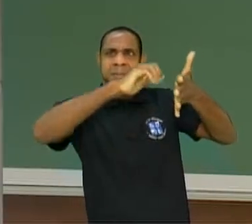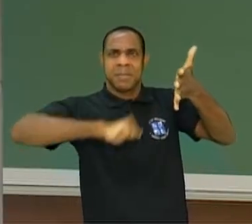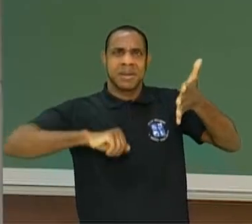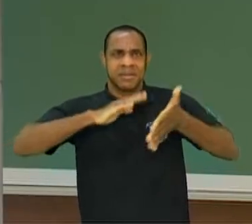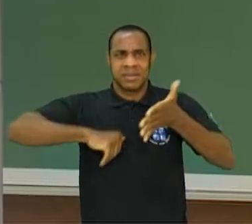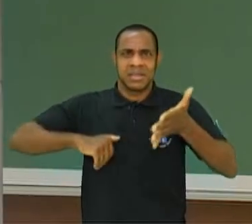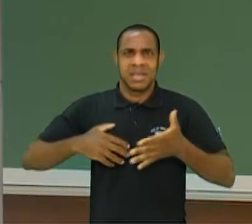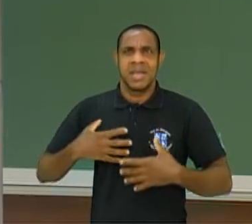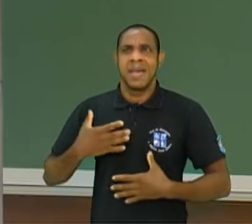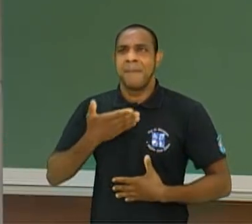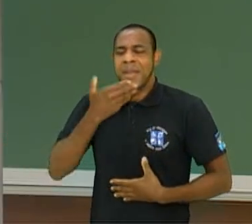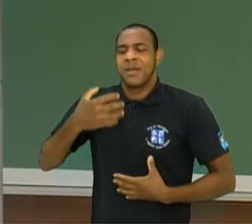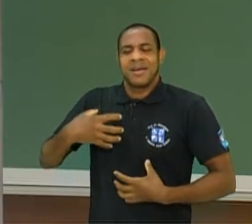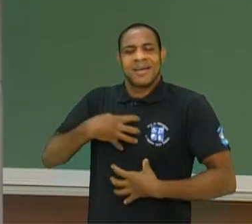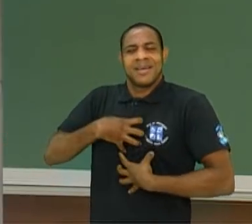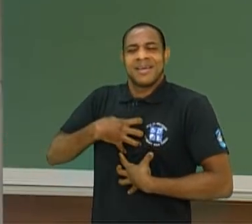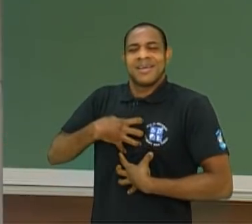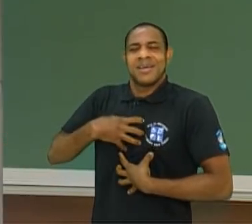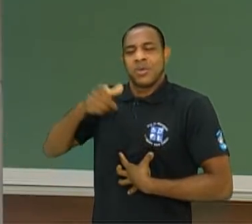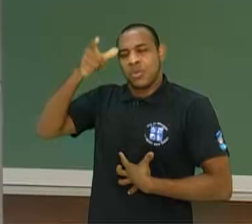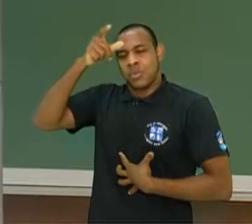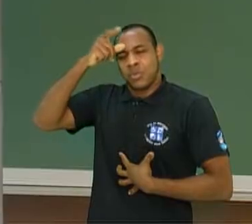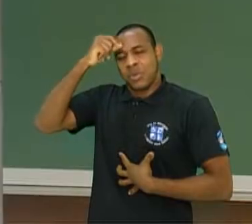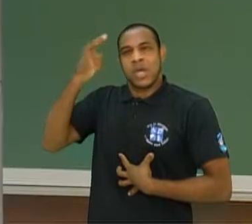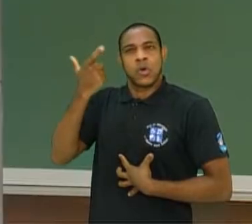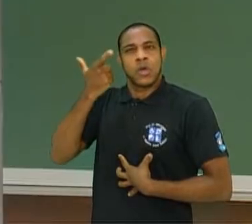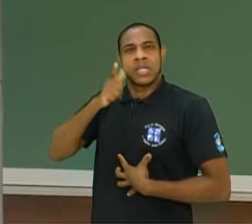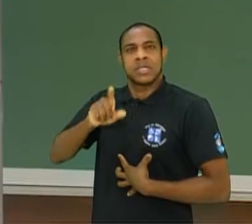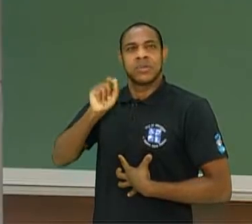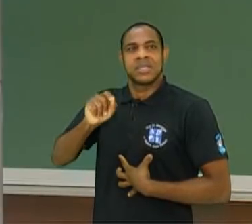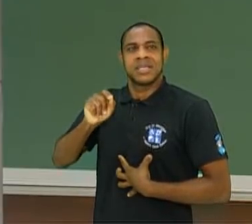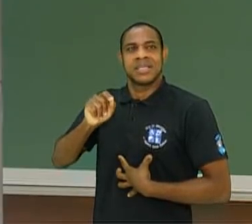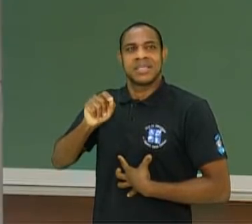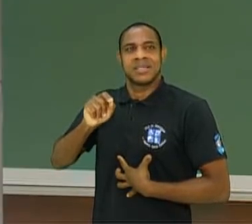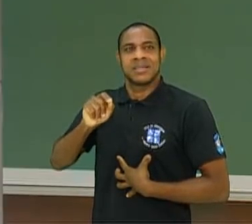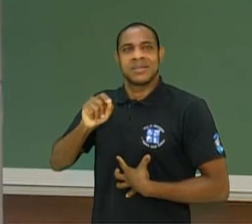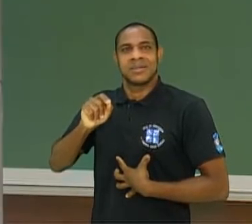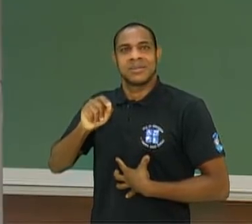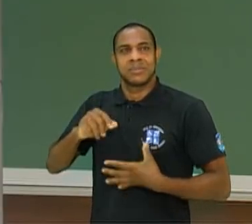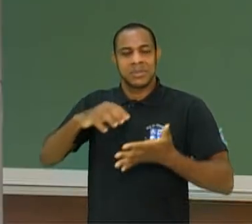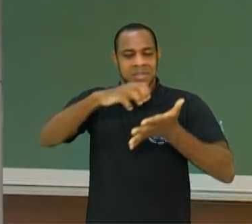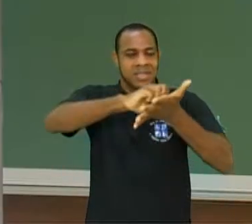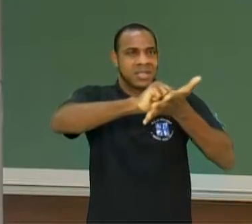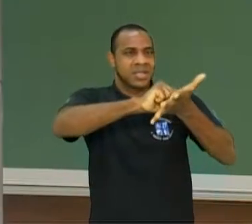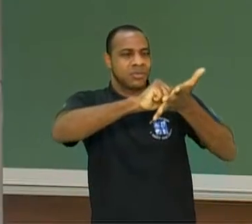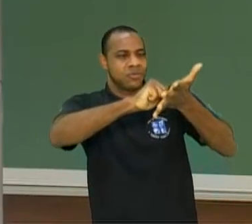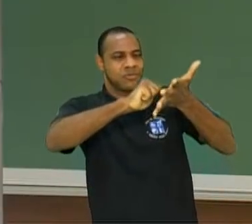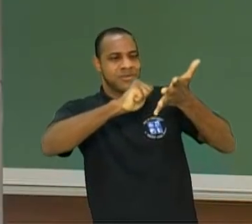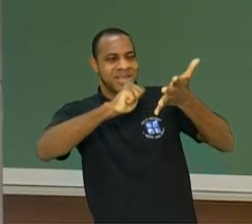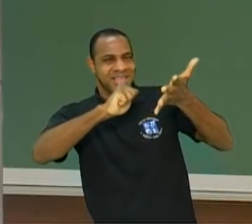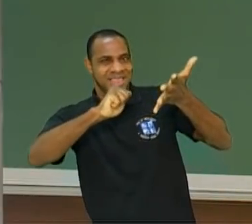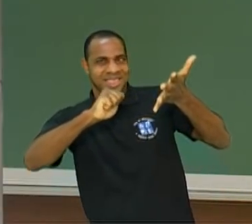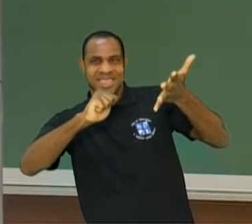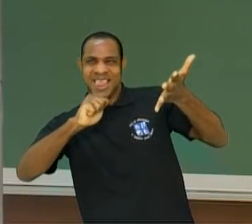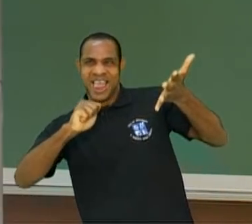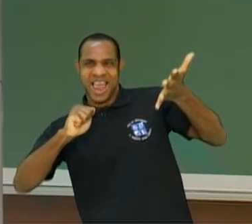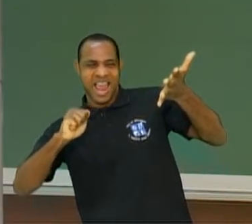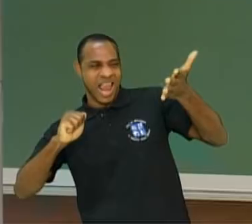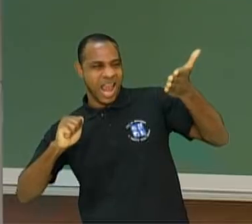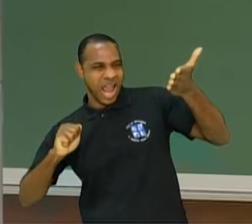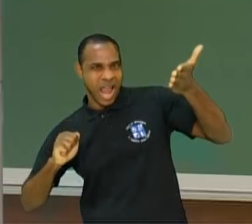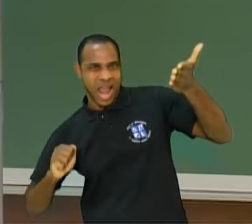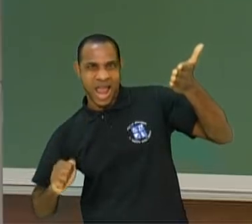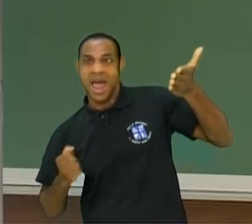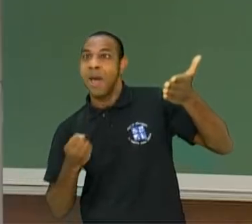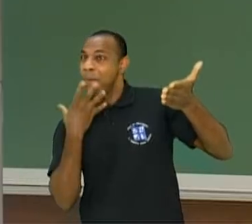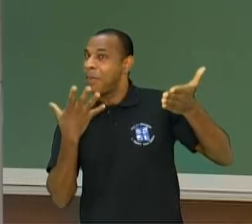sensação é conseguir uma casca grande, longa, né? Então ela está descascando a parede, então a